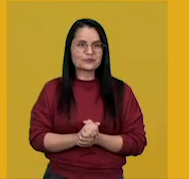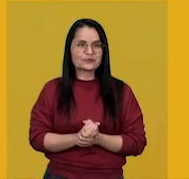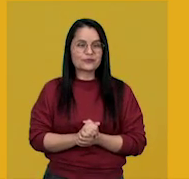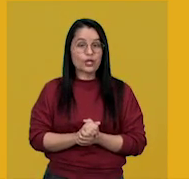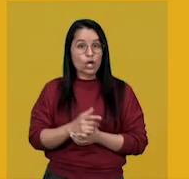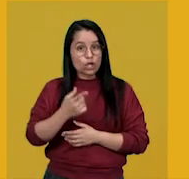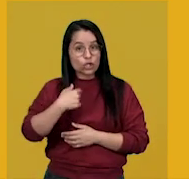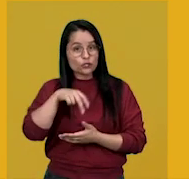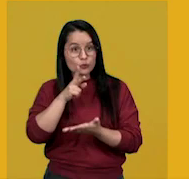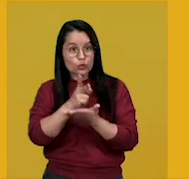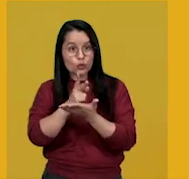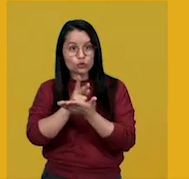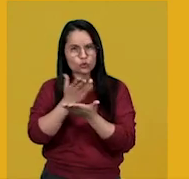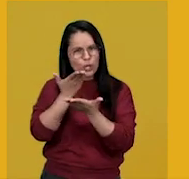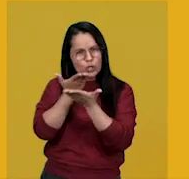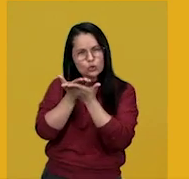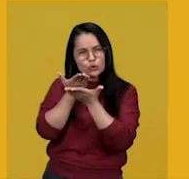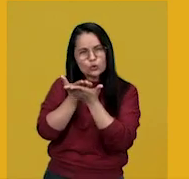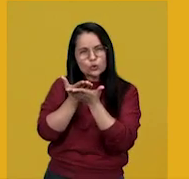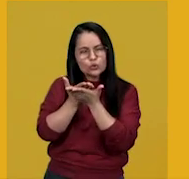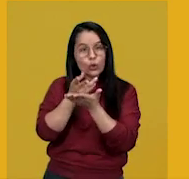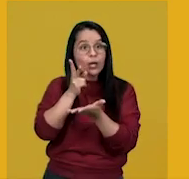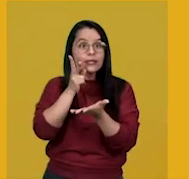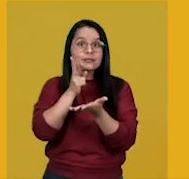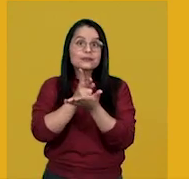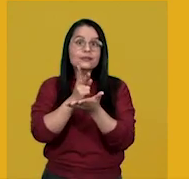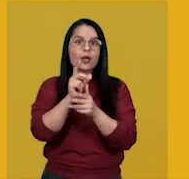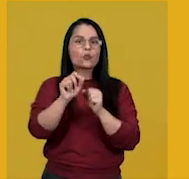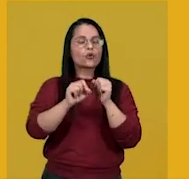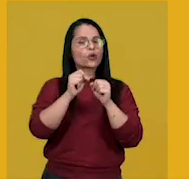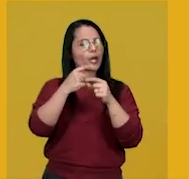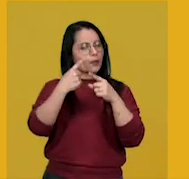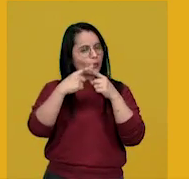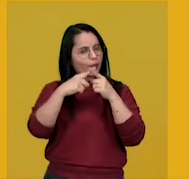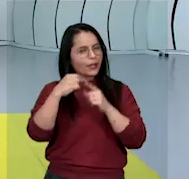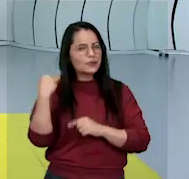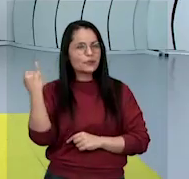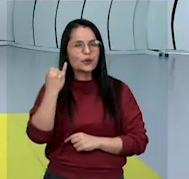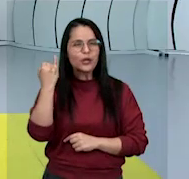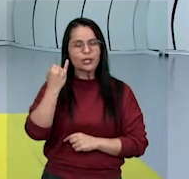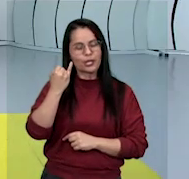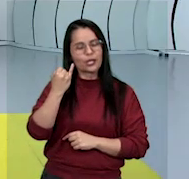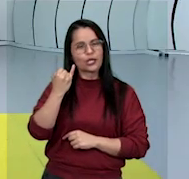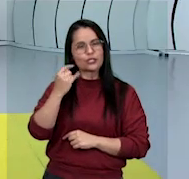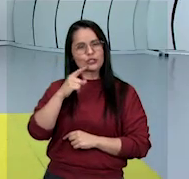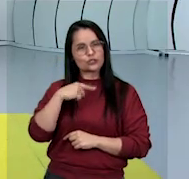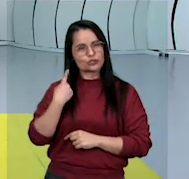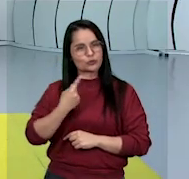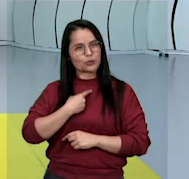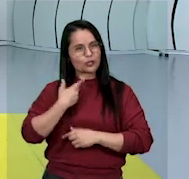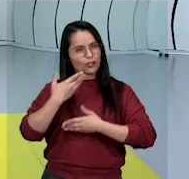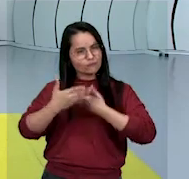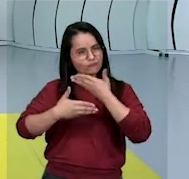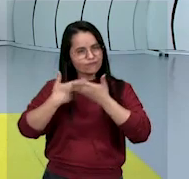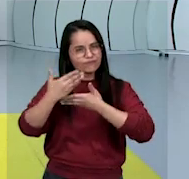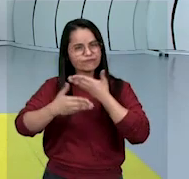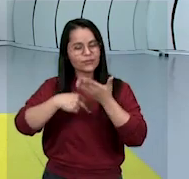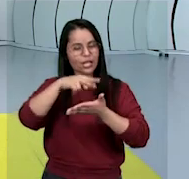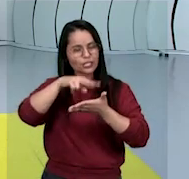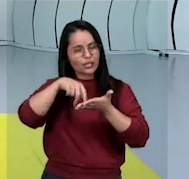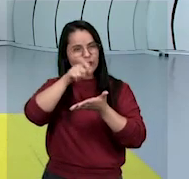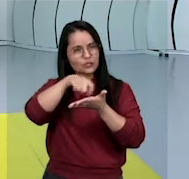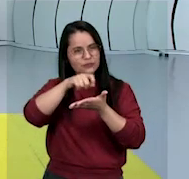Nós vamos continuar o nosso estudo sempre, porque isso é fundamental para a nossa formação de leitor e